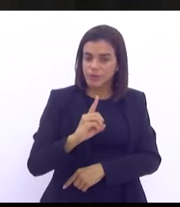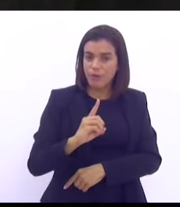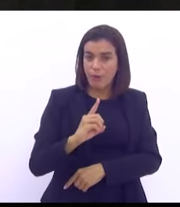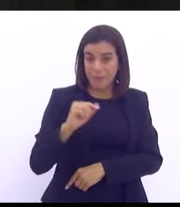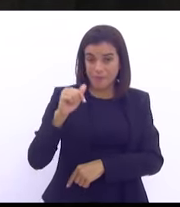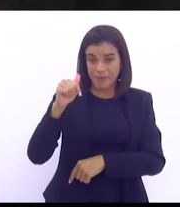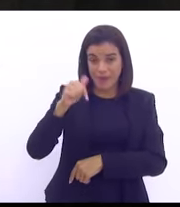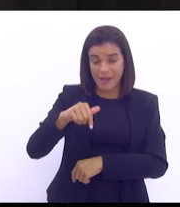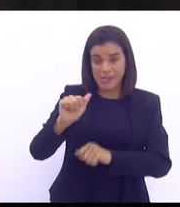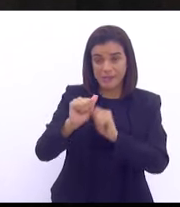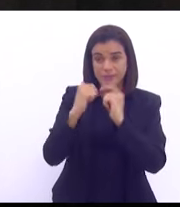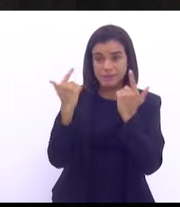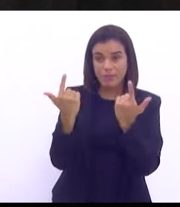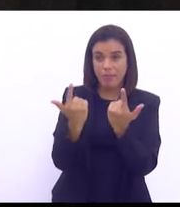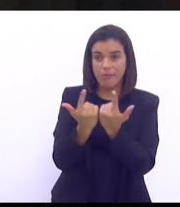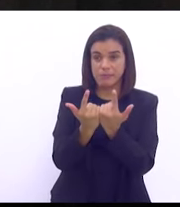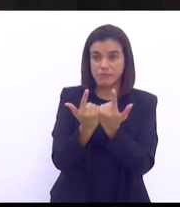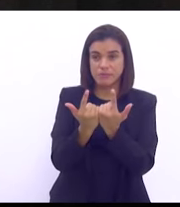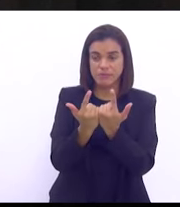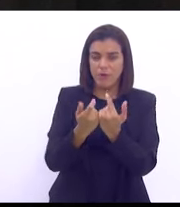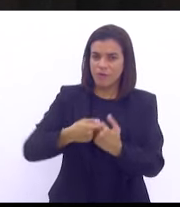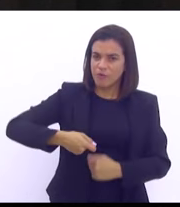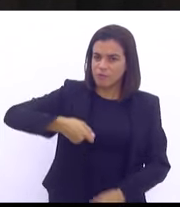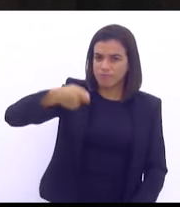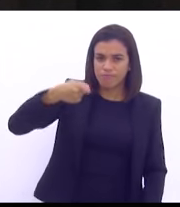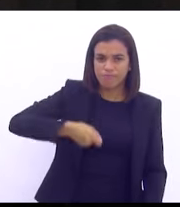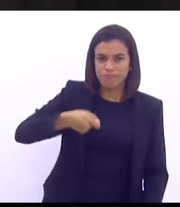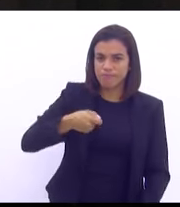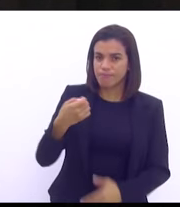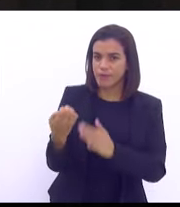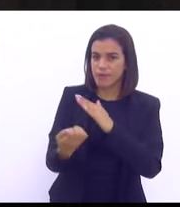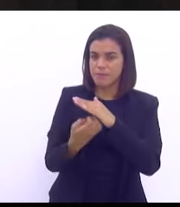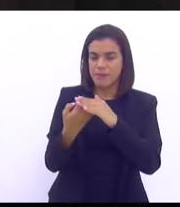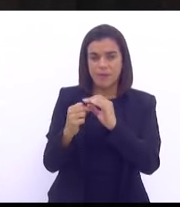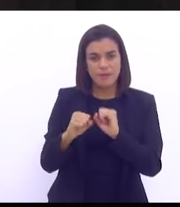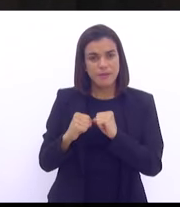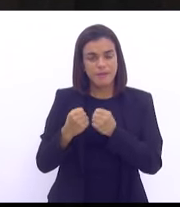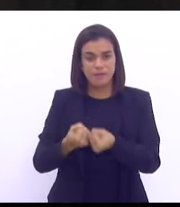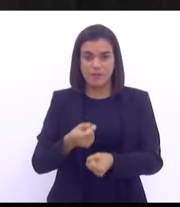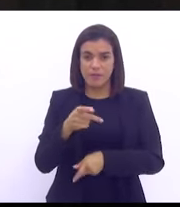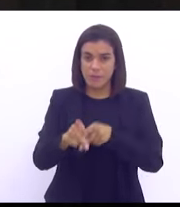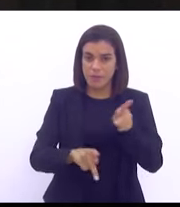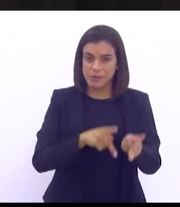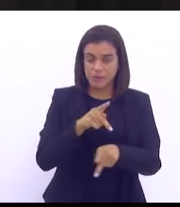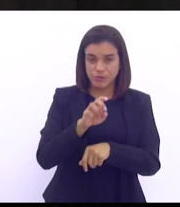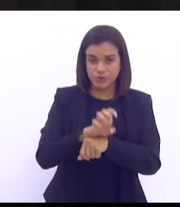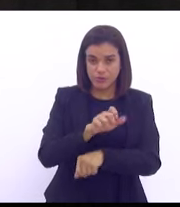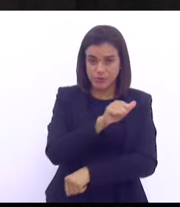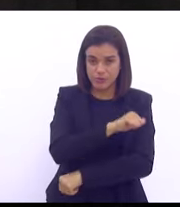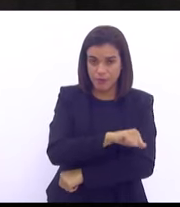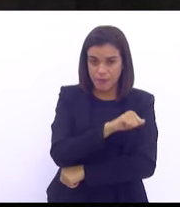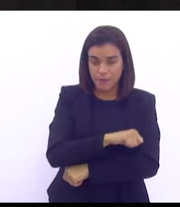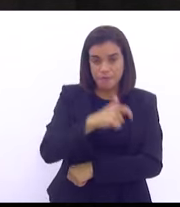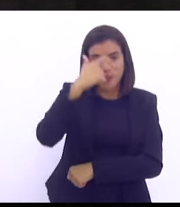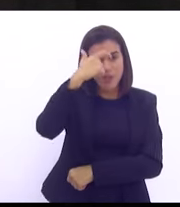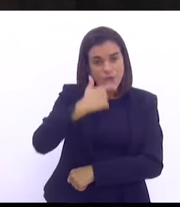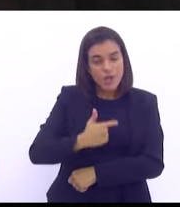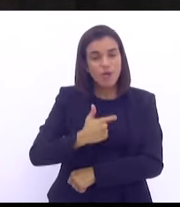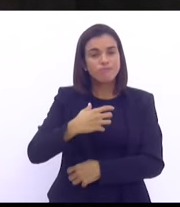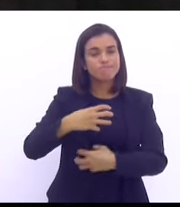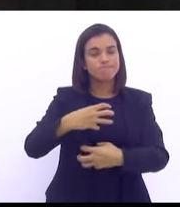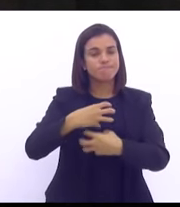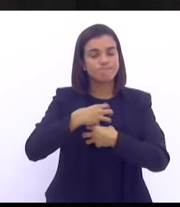na LERJ, eu vou jogar duro com essas empresas em defesa da população do estado do Rio de Janeiro. Eu estou